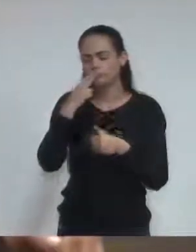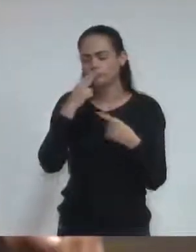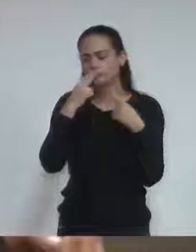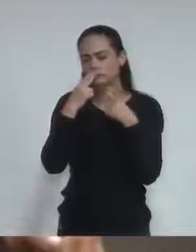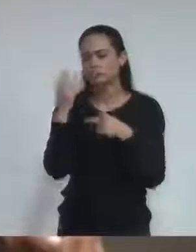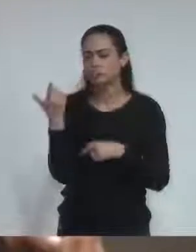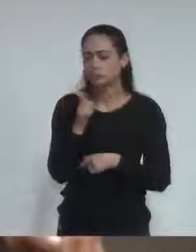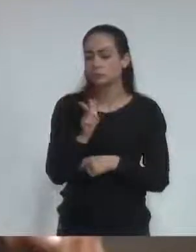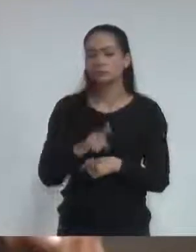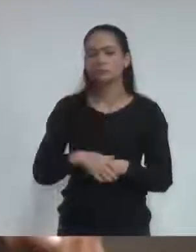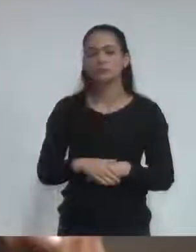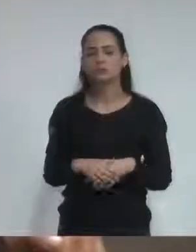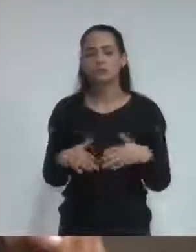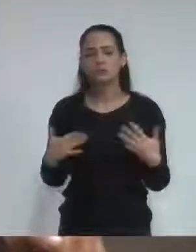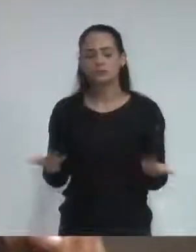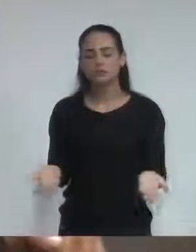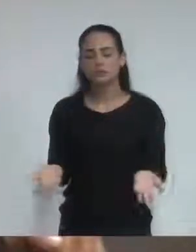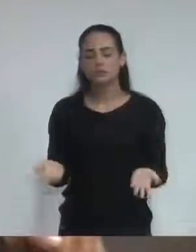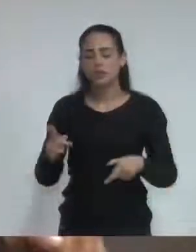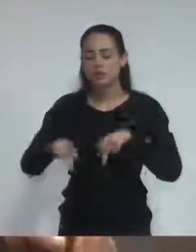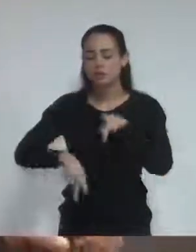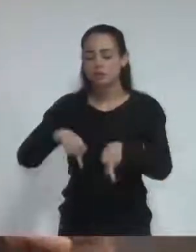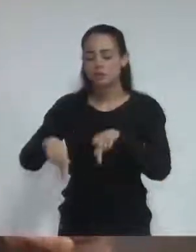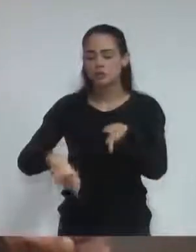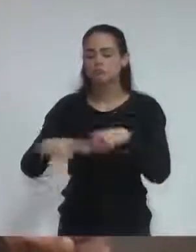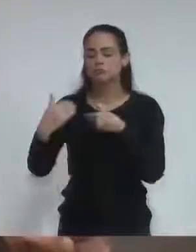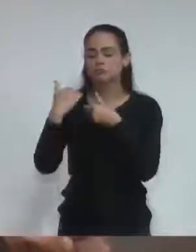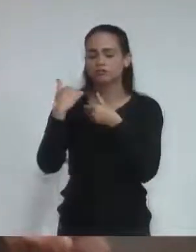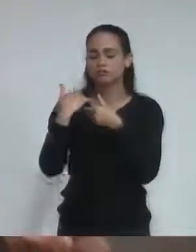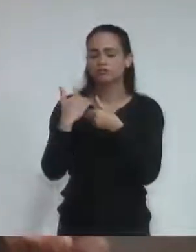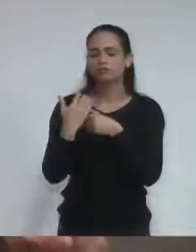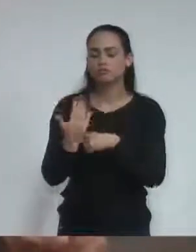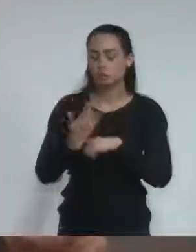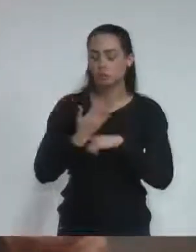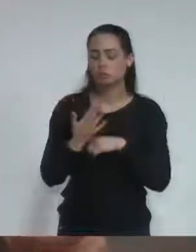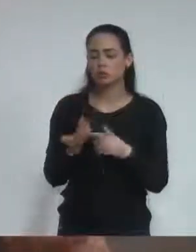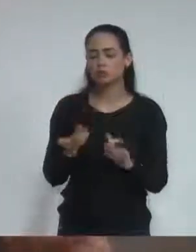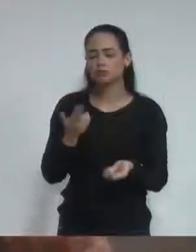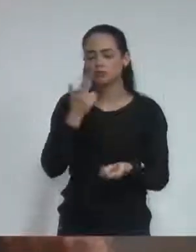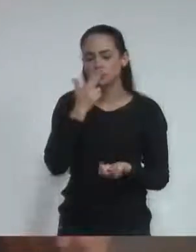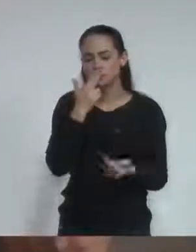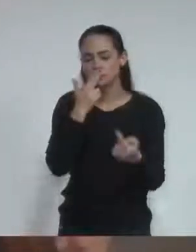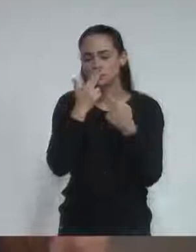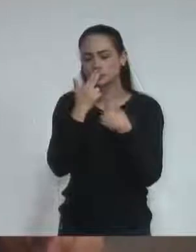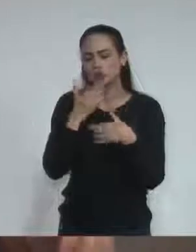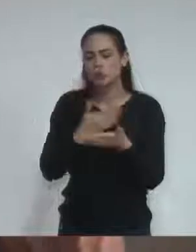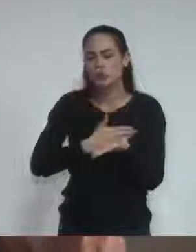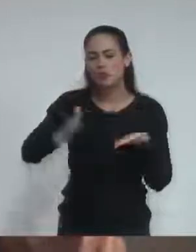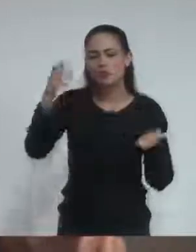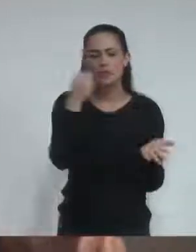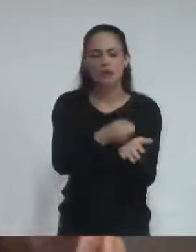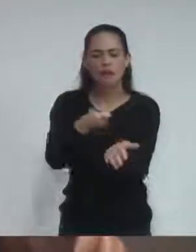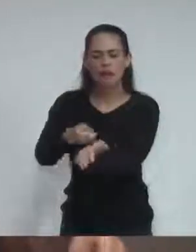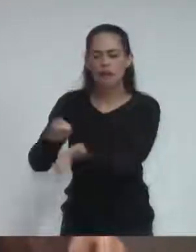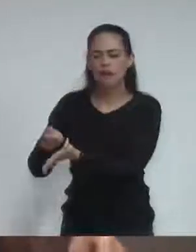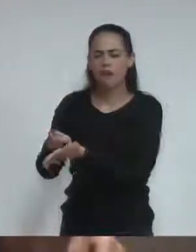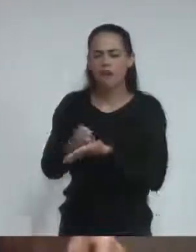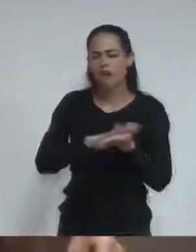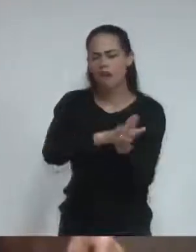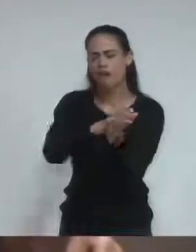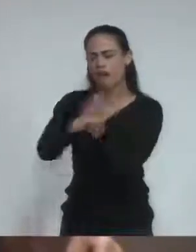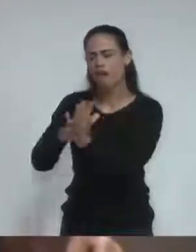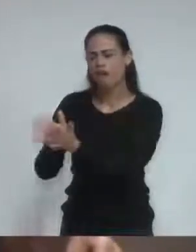própria democracia e do poder que o povo lhe conferiu para se tornar um ditador, e daí para frente tudo que